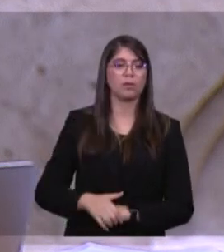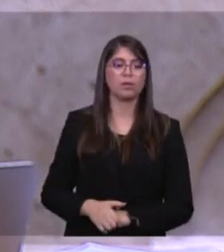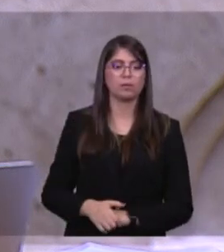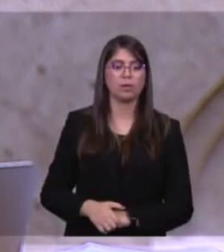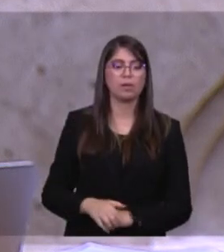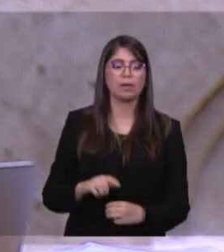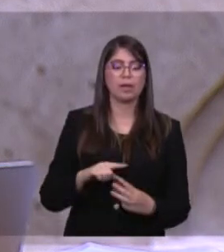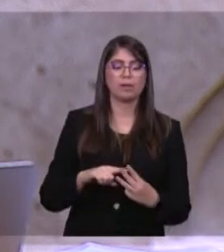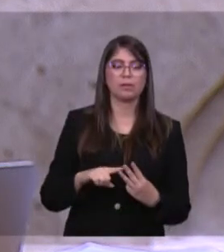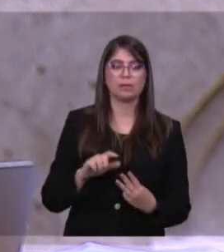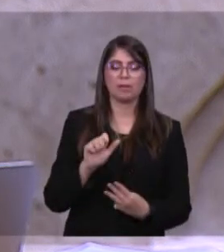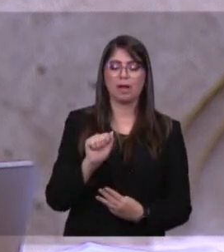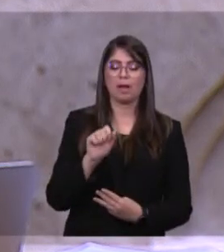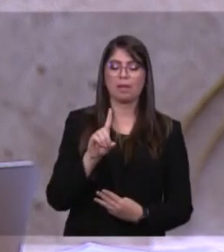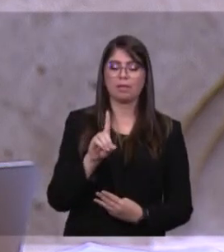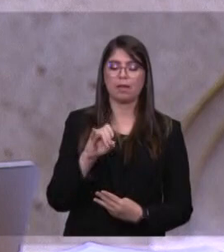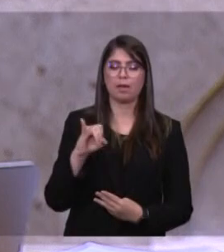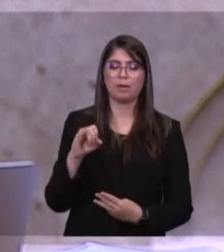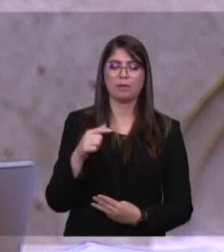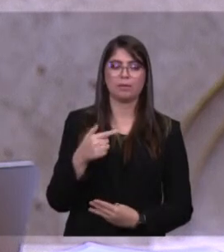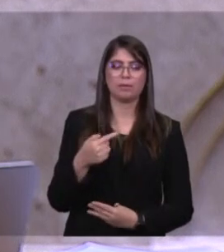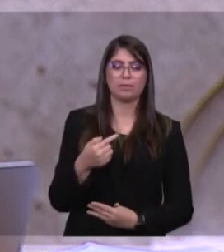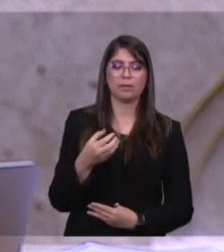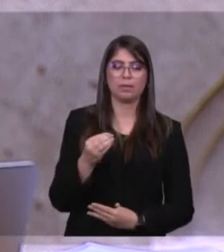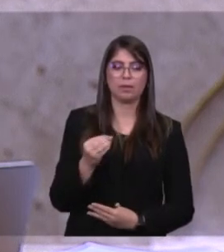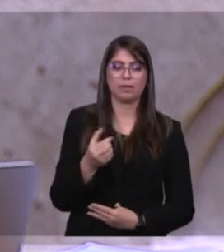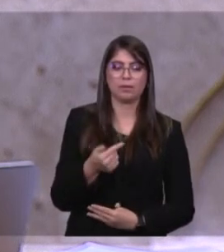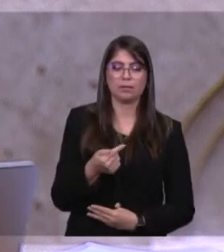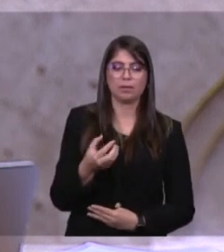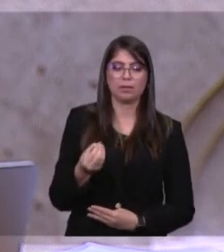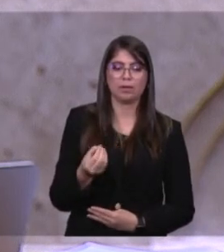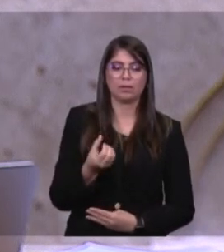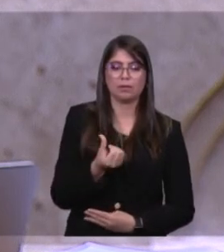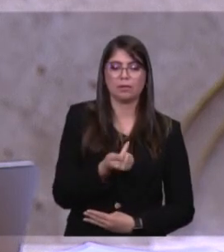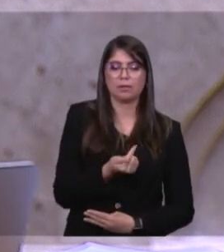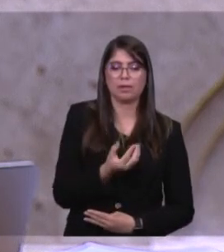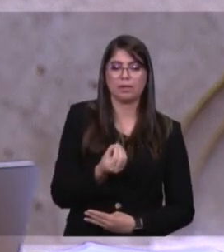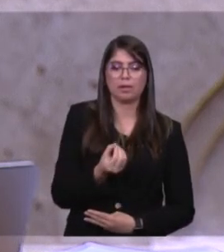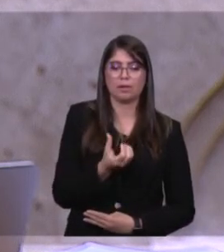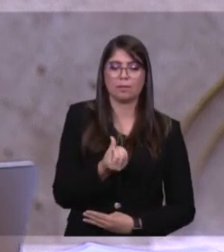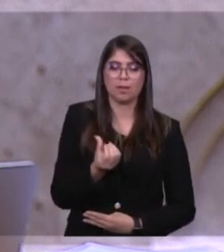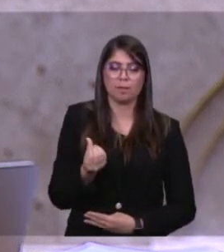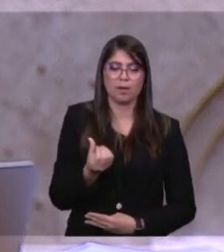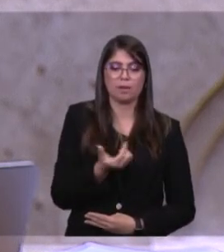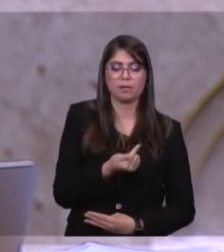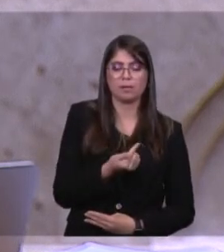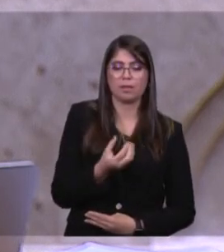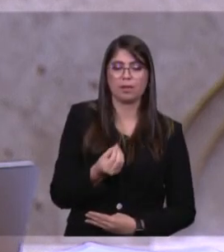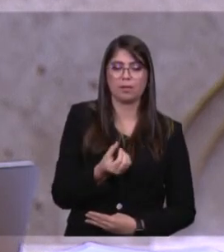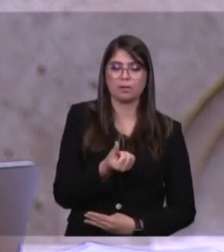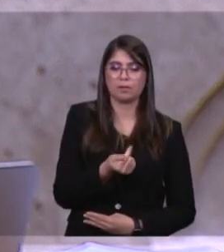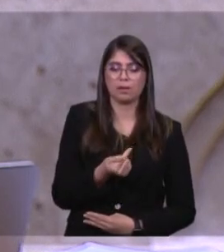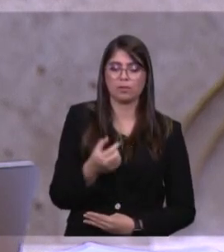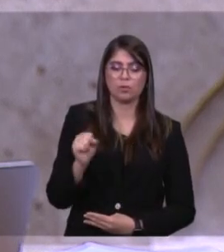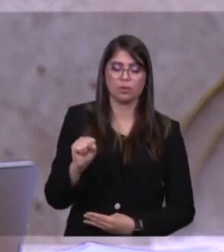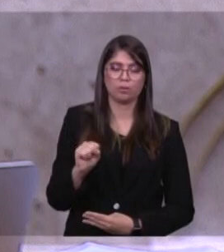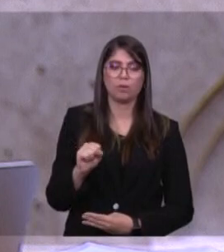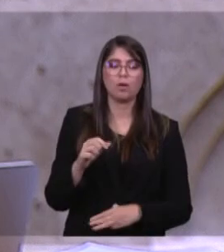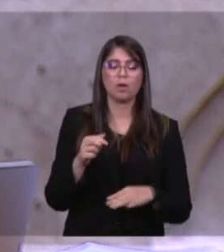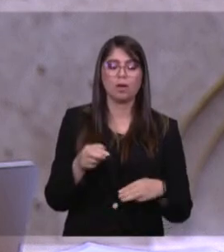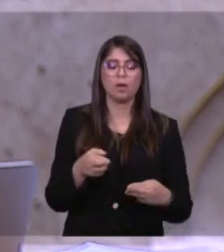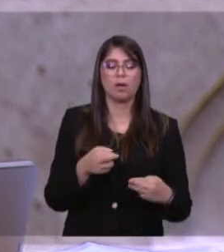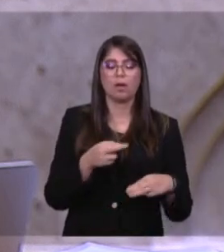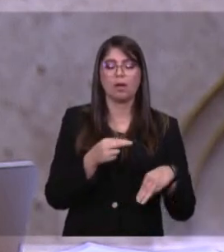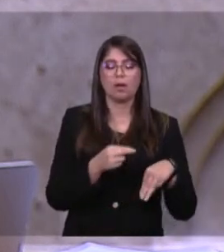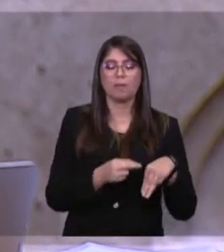ações diretas de inconstitucionalidade 7066, 7070, 7078, a relatoria do ministro Alexandre de Moraes,